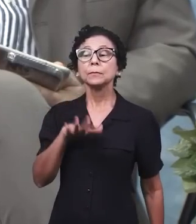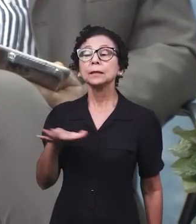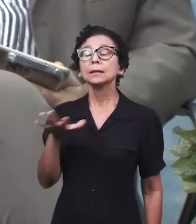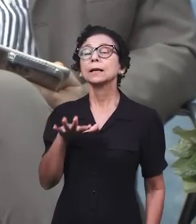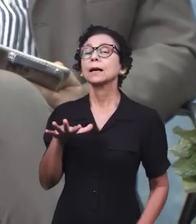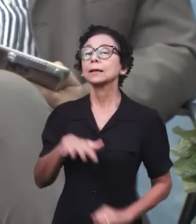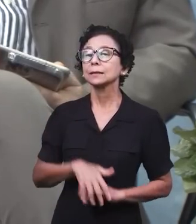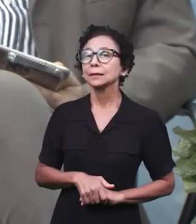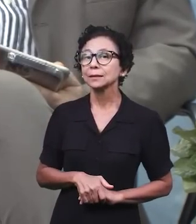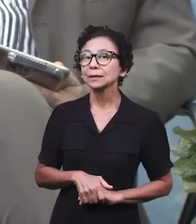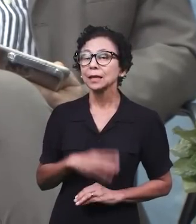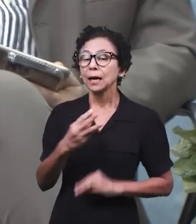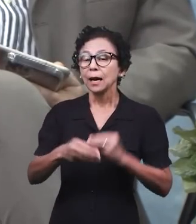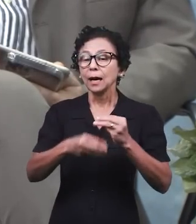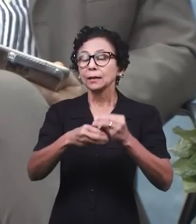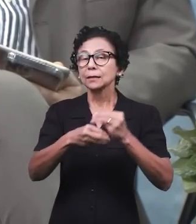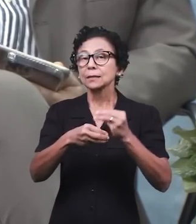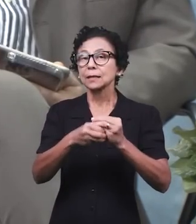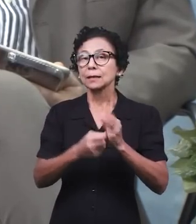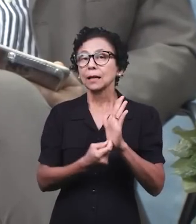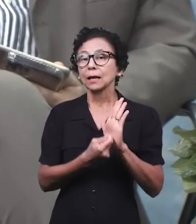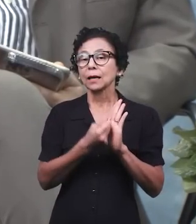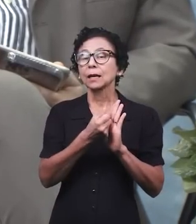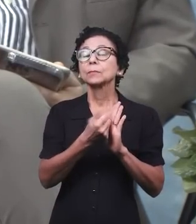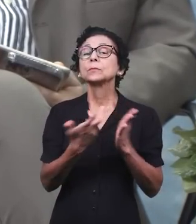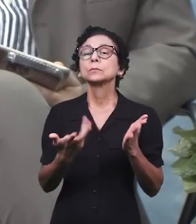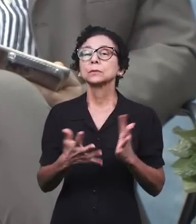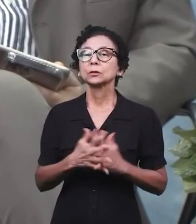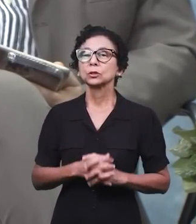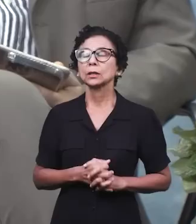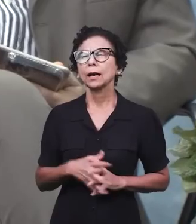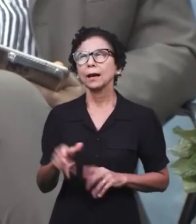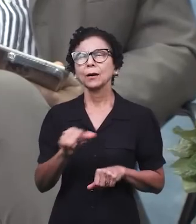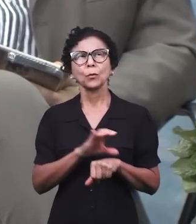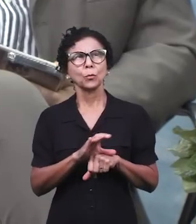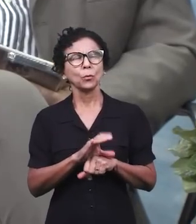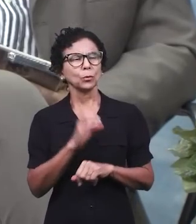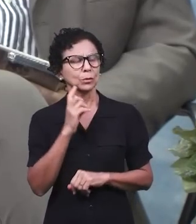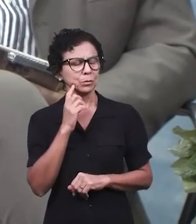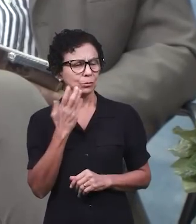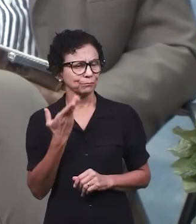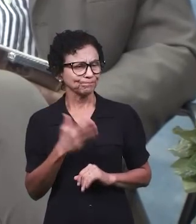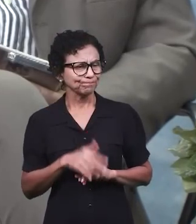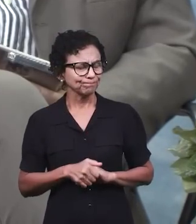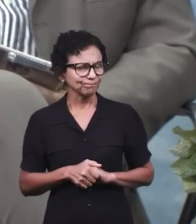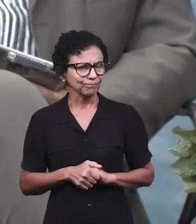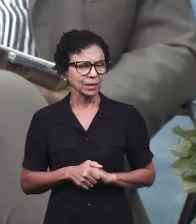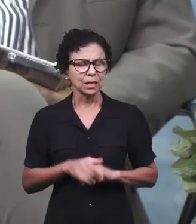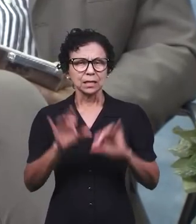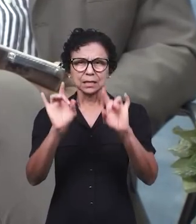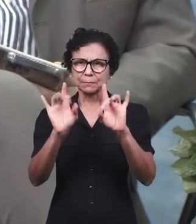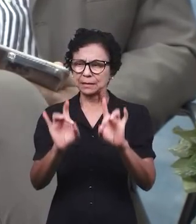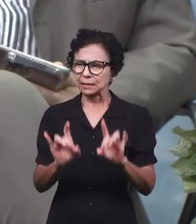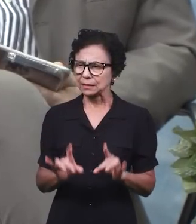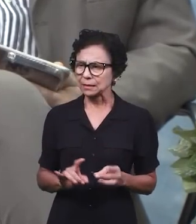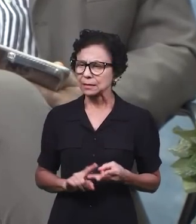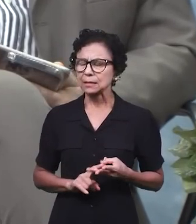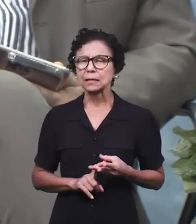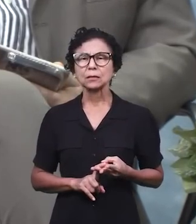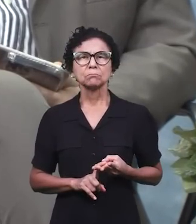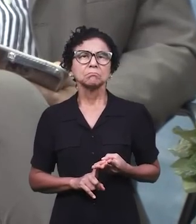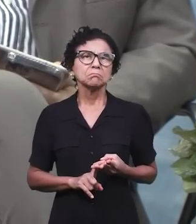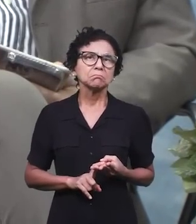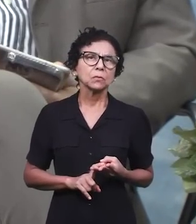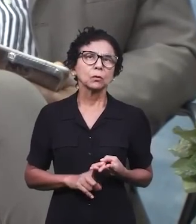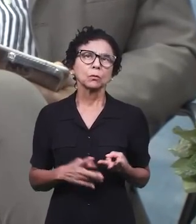a minha receita, melhorar os meus rendimentos. Se eu fizer um curso, vai melhorar? Se eu fizer uma especialização, ou para